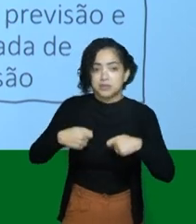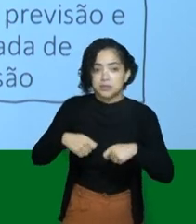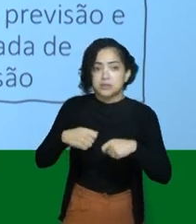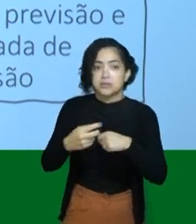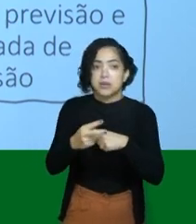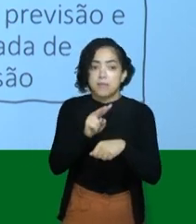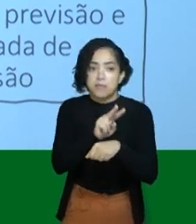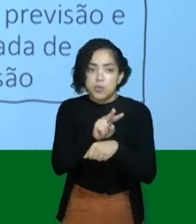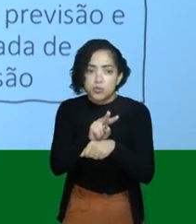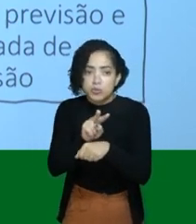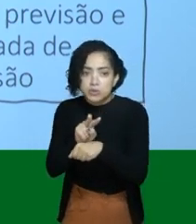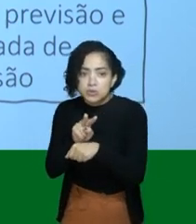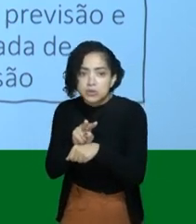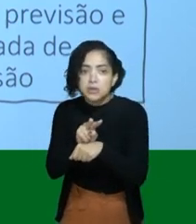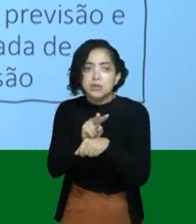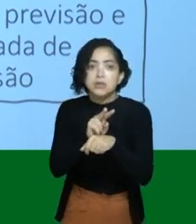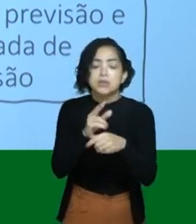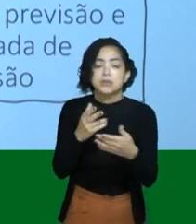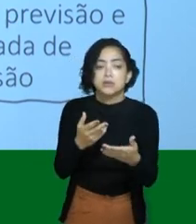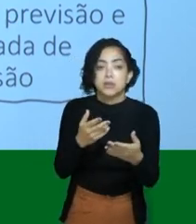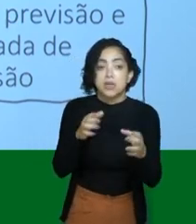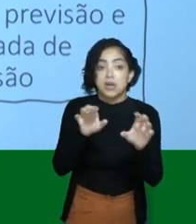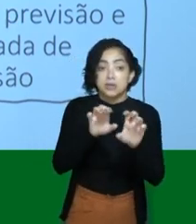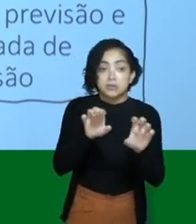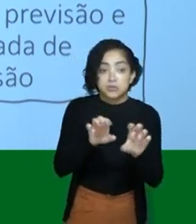vai ter que proteger a infraestrutura vulnerável, né?